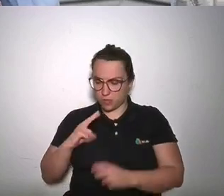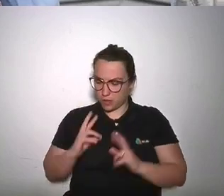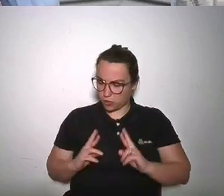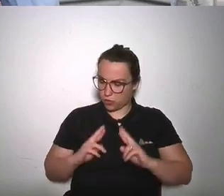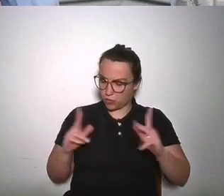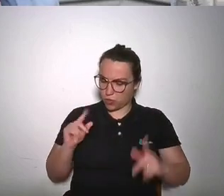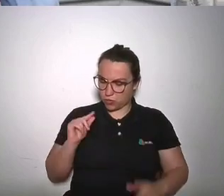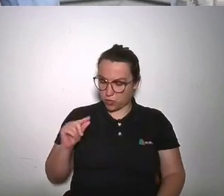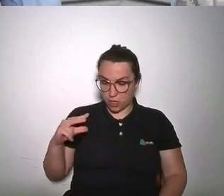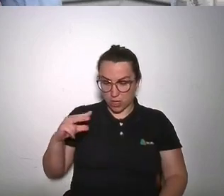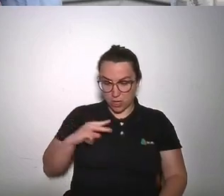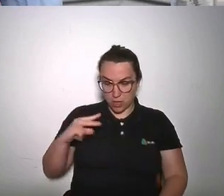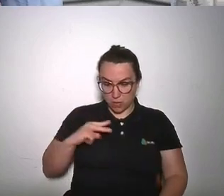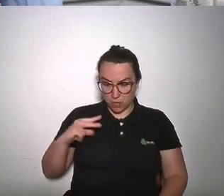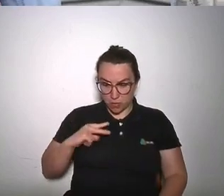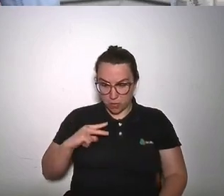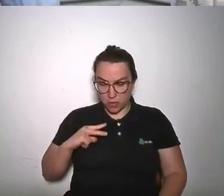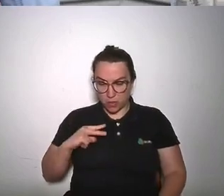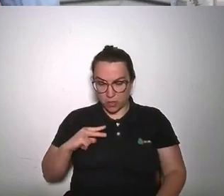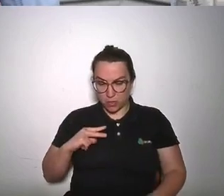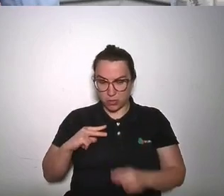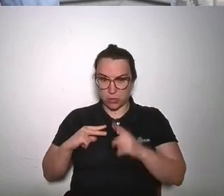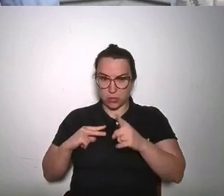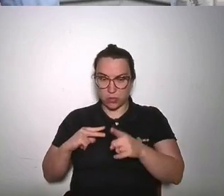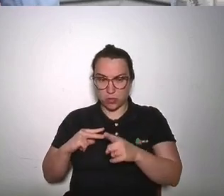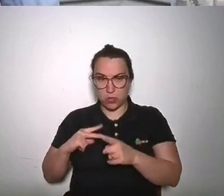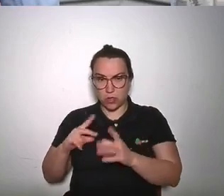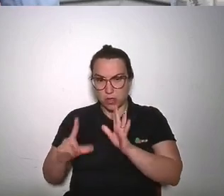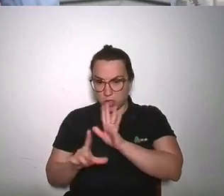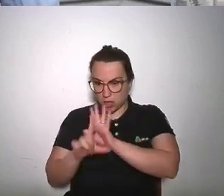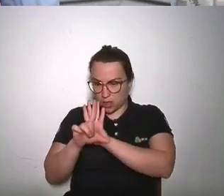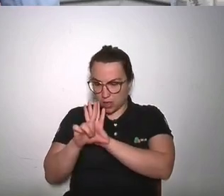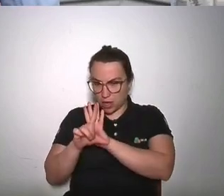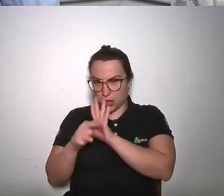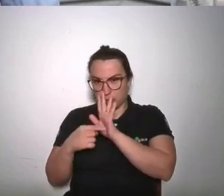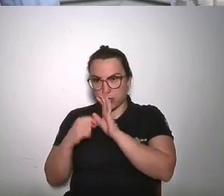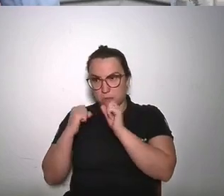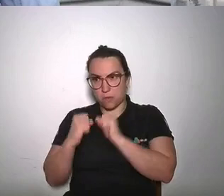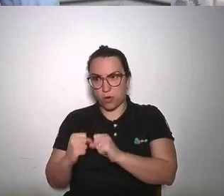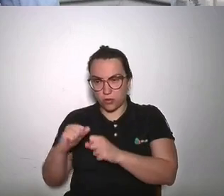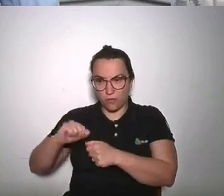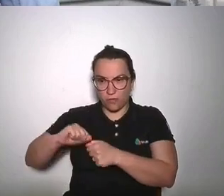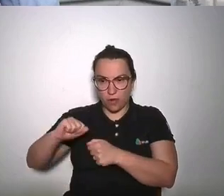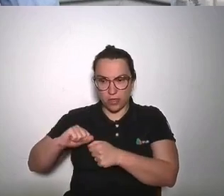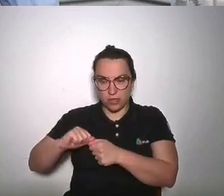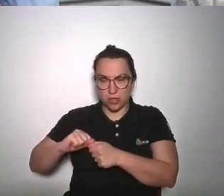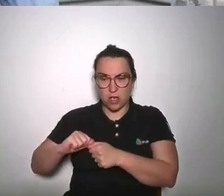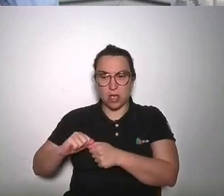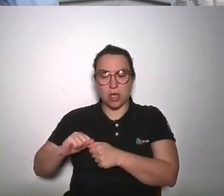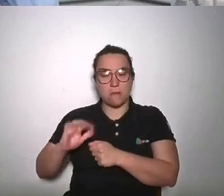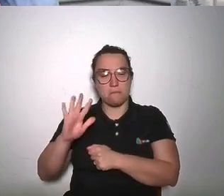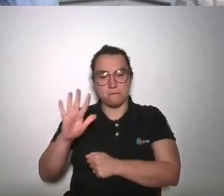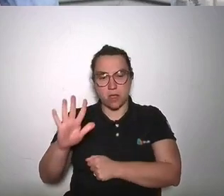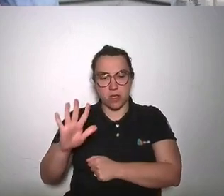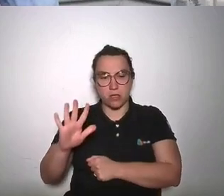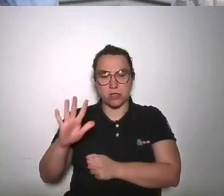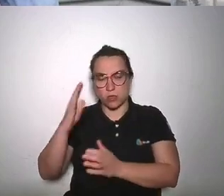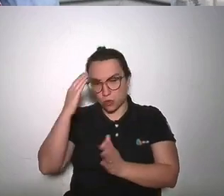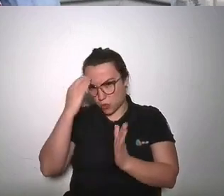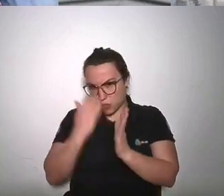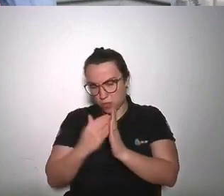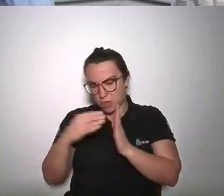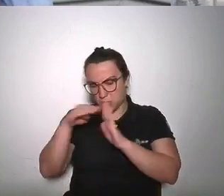privada, se não for proibido por alguma determinada lei, você pode realizar, desde que cumpra com os requisitos